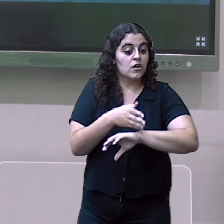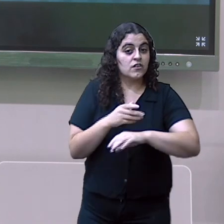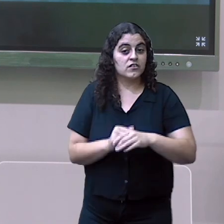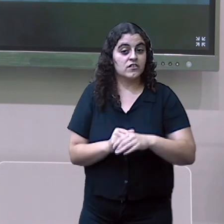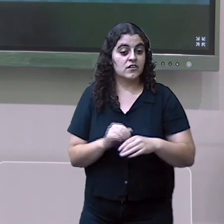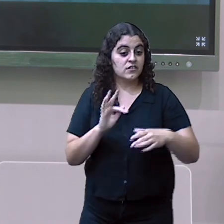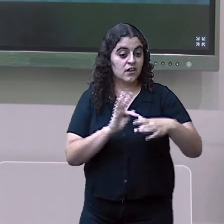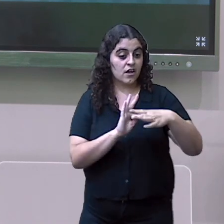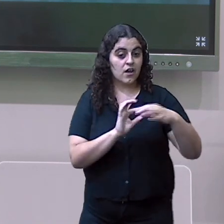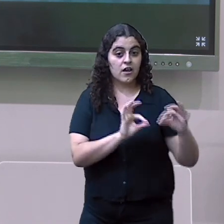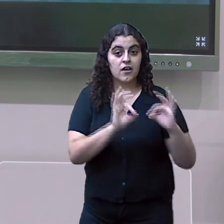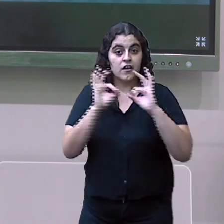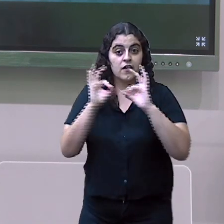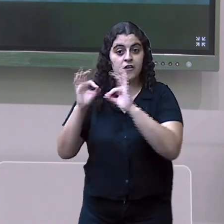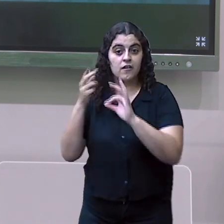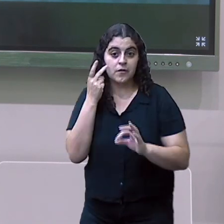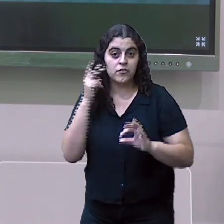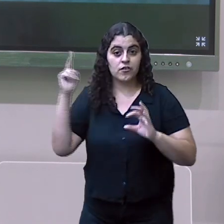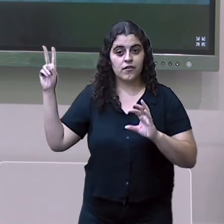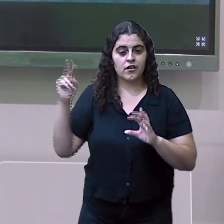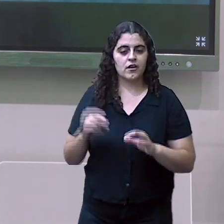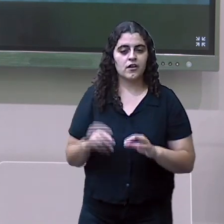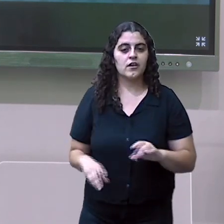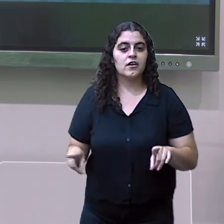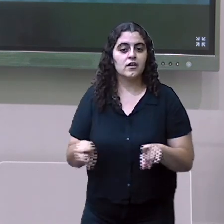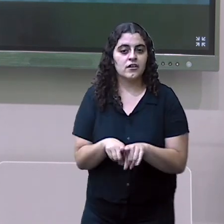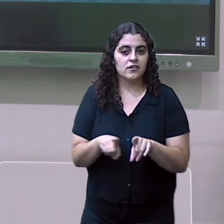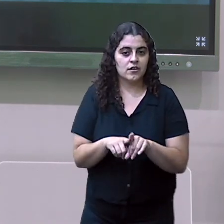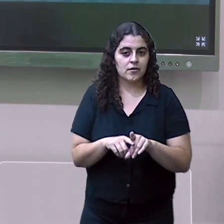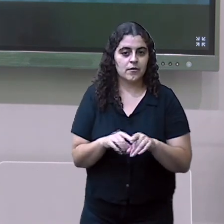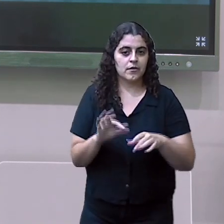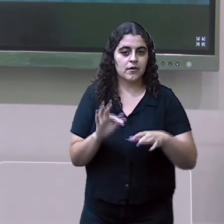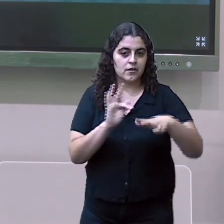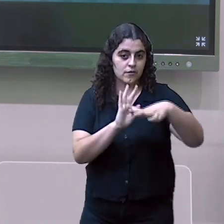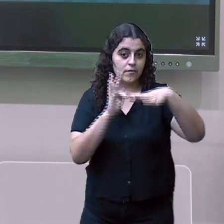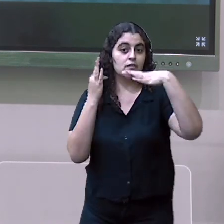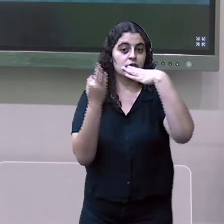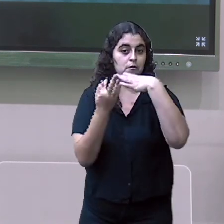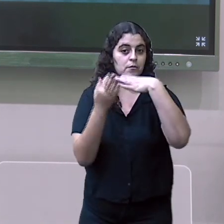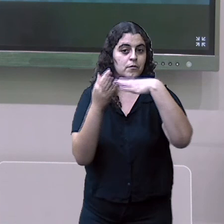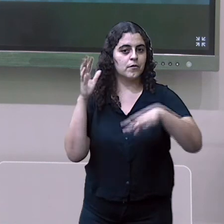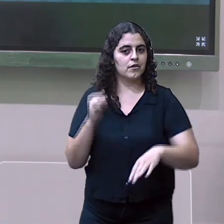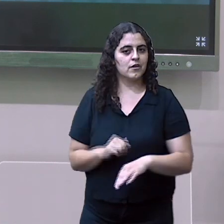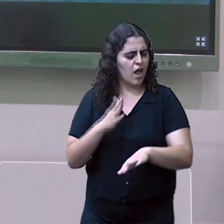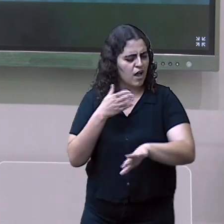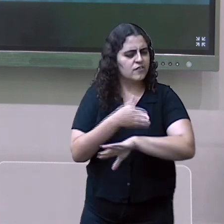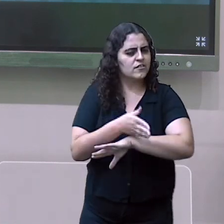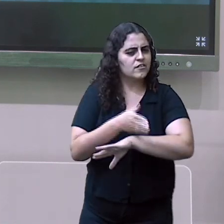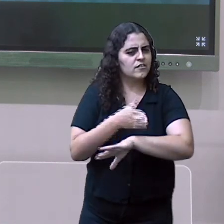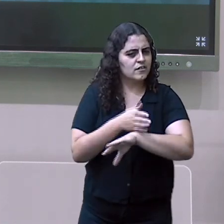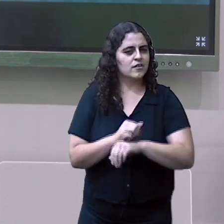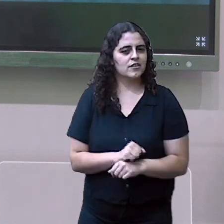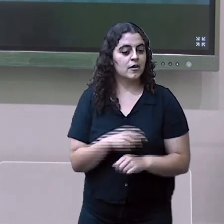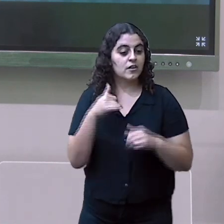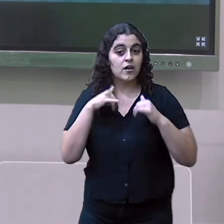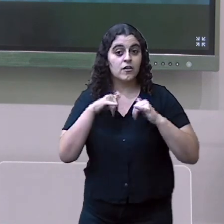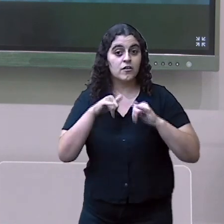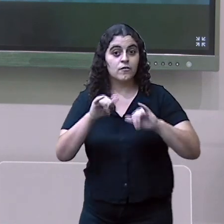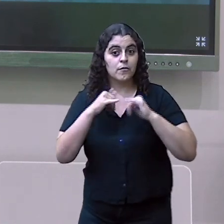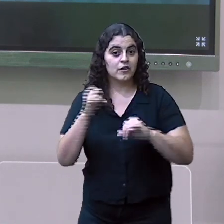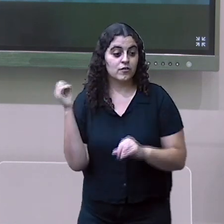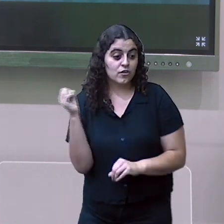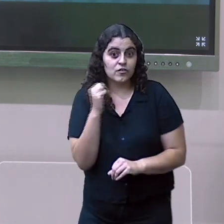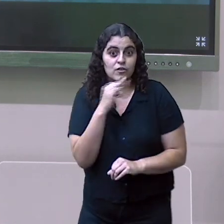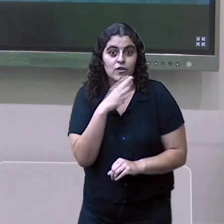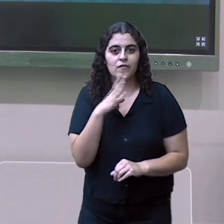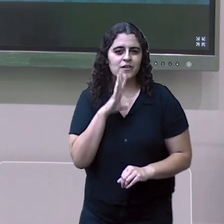SMedEV. Combinado? E nos acompanhe nas redes sociais para vocês ficarem por dentro de todas